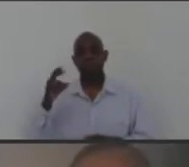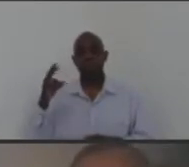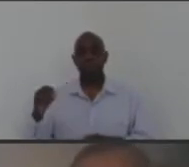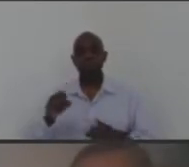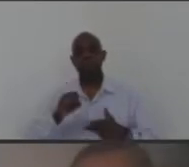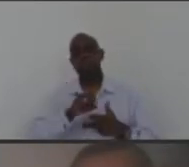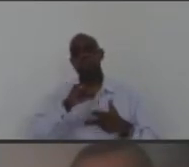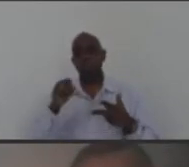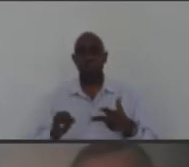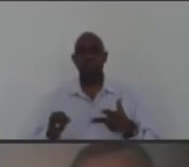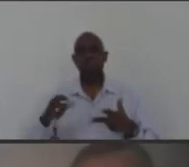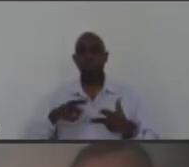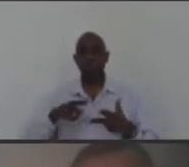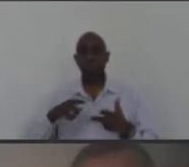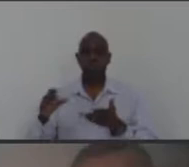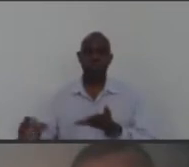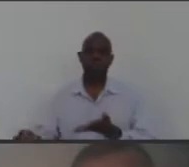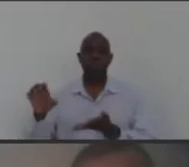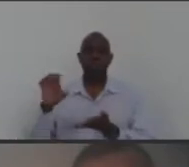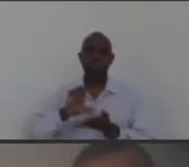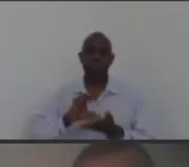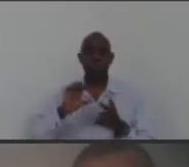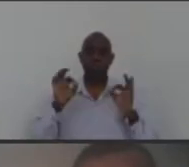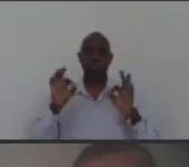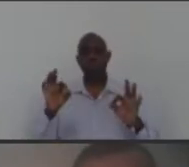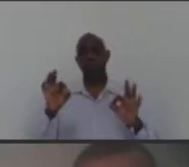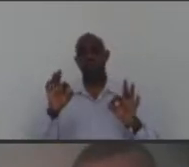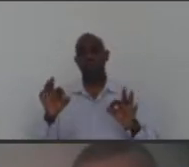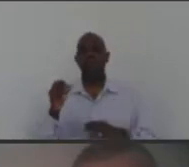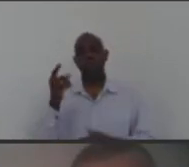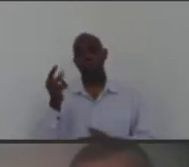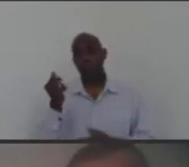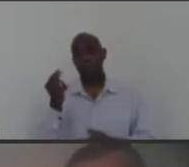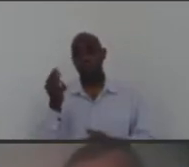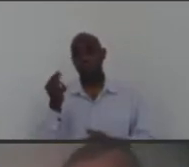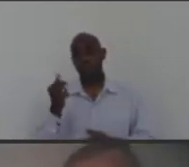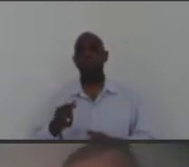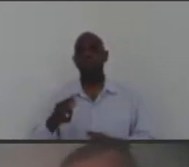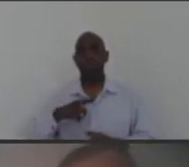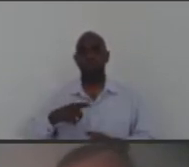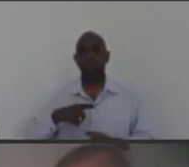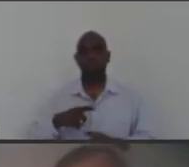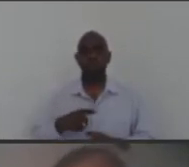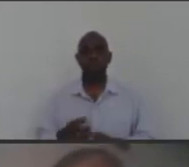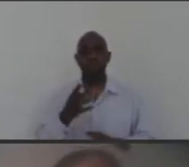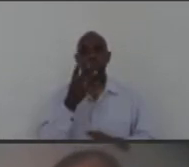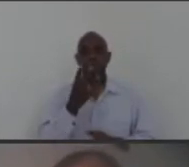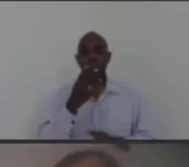para promover a abertura de crédito adicional especial no orçamento vigente no valor de